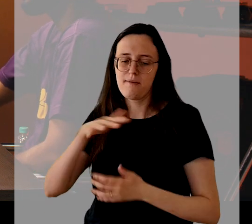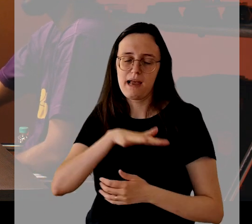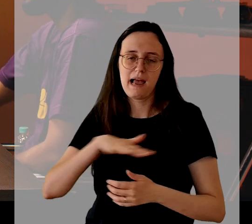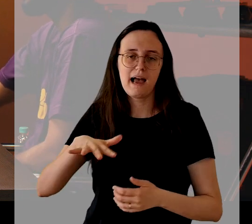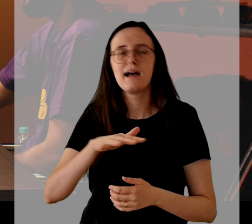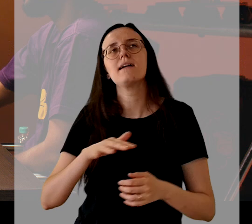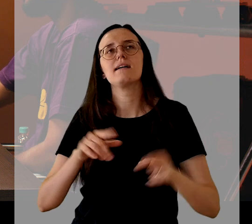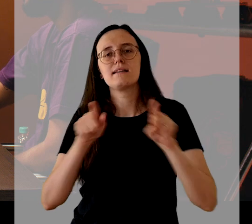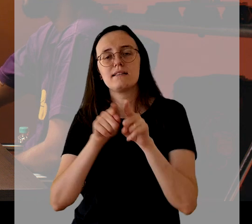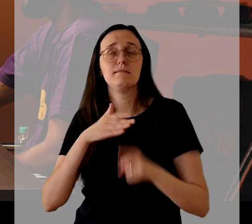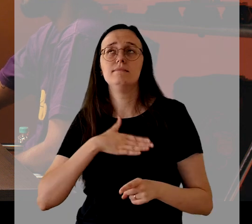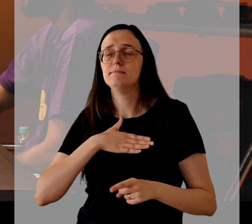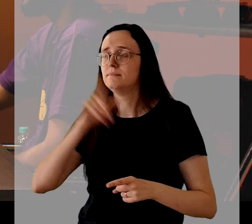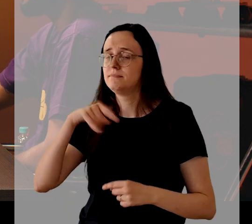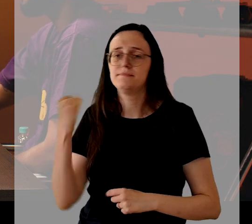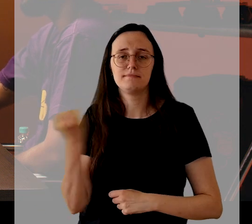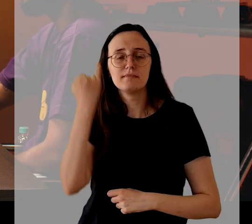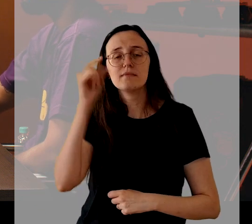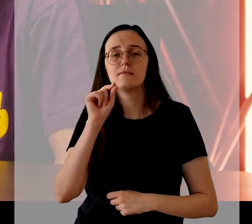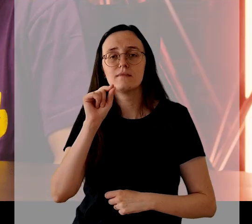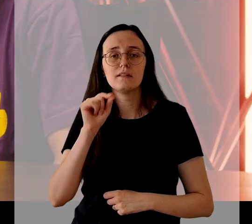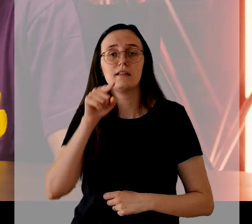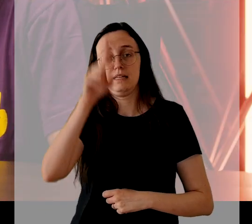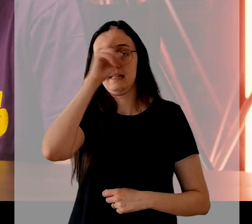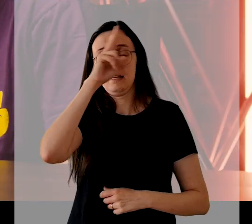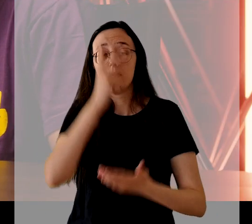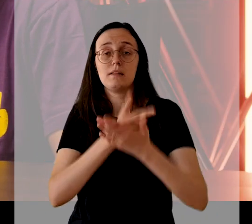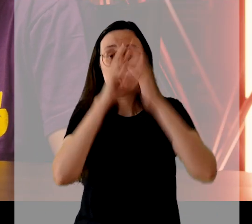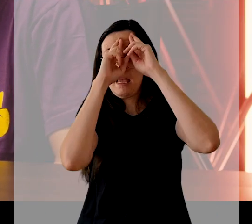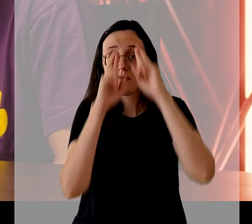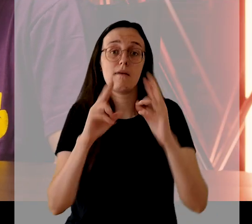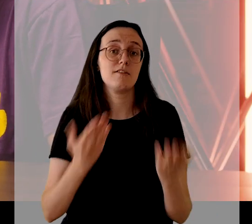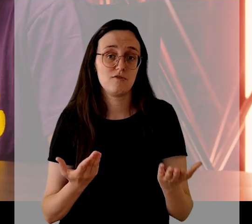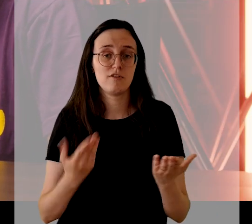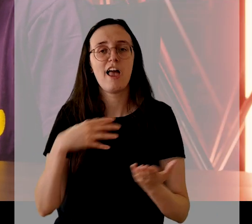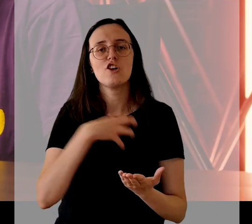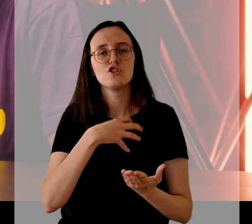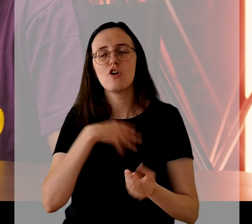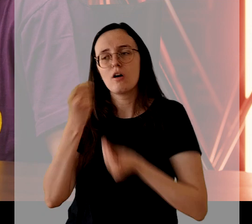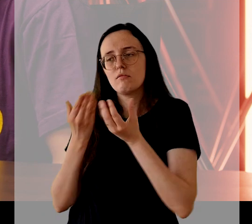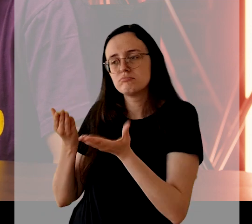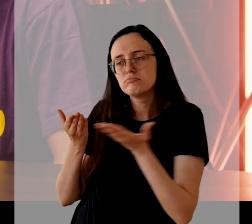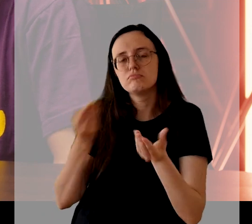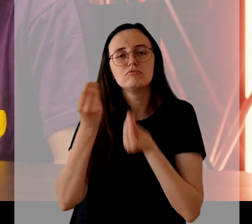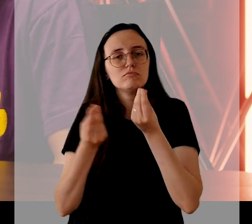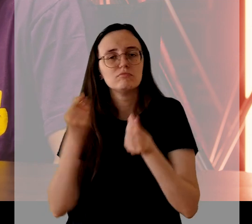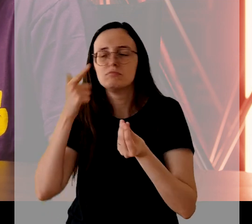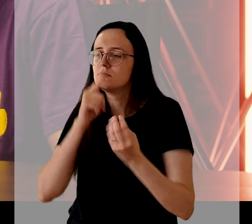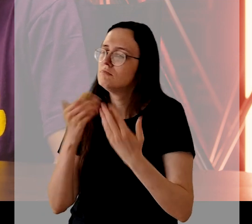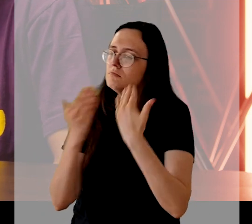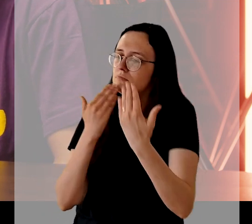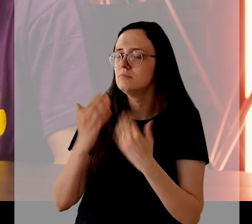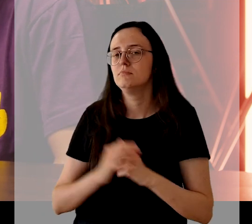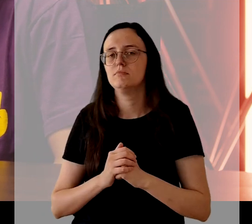está começando na área. Isso, para mim, é essencial. Tipo, sempre lembrar de ter muito respeito, né? Na forma que você vai